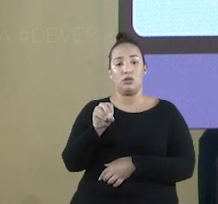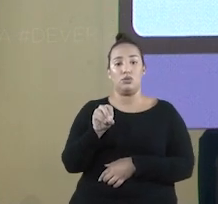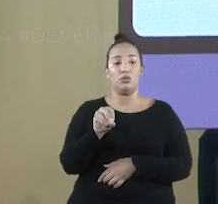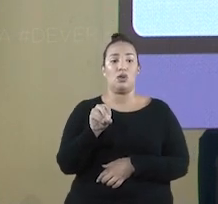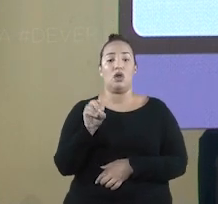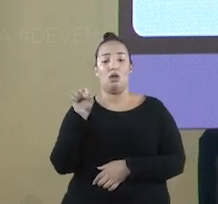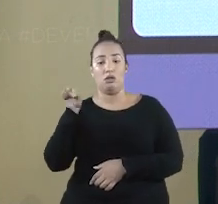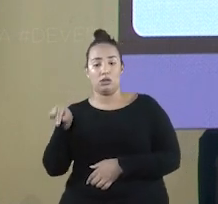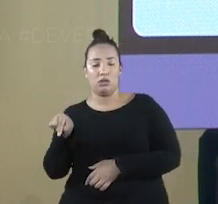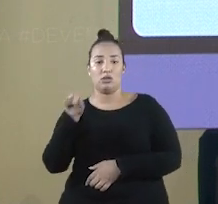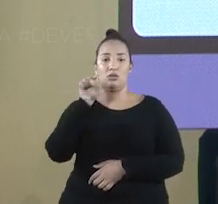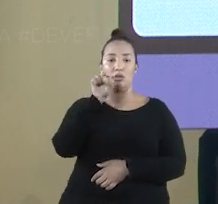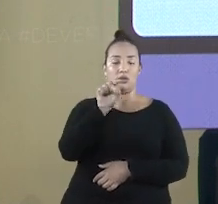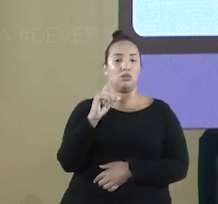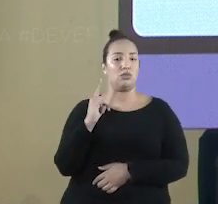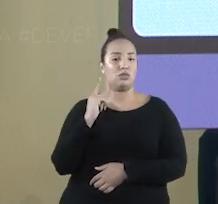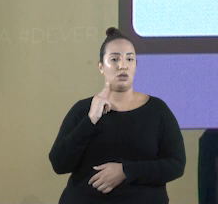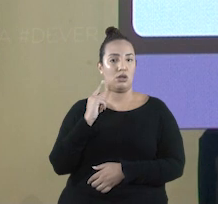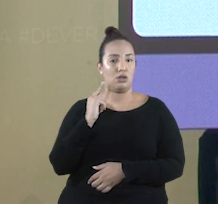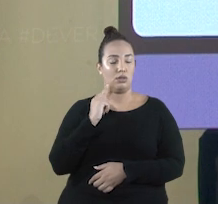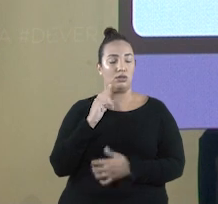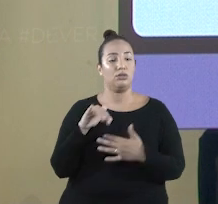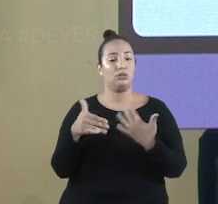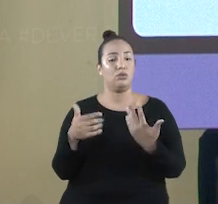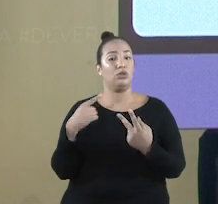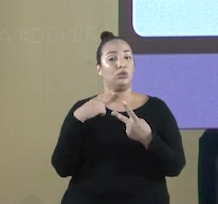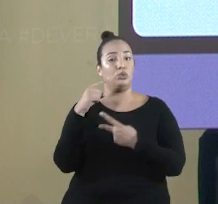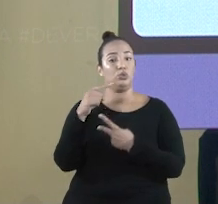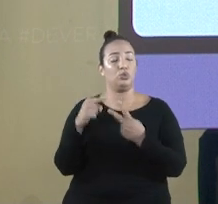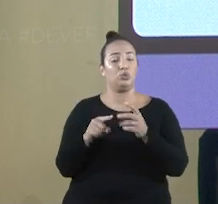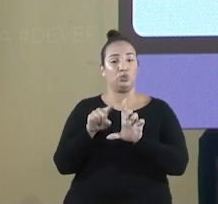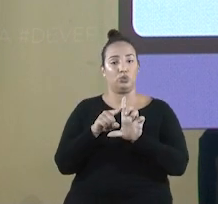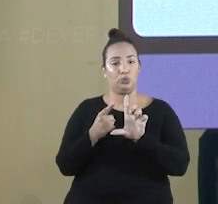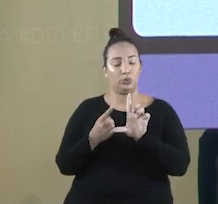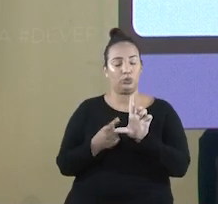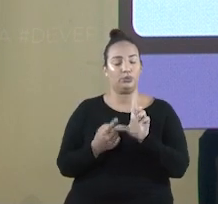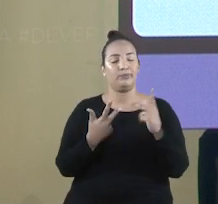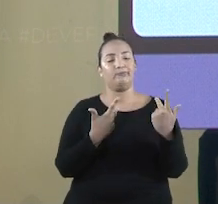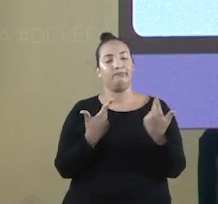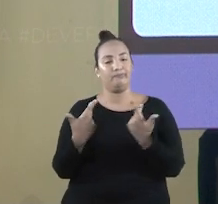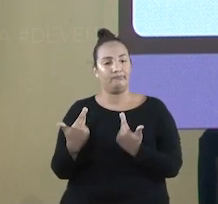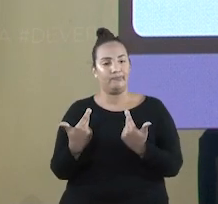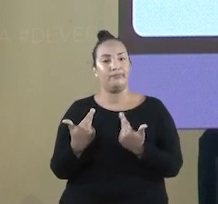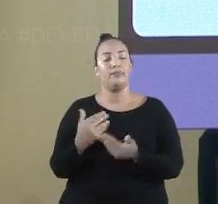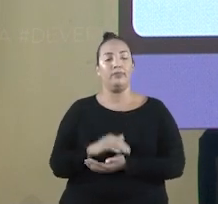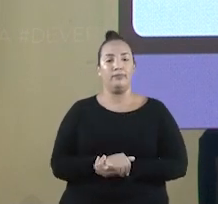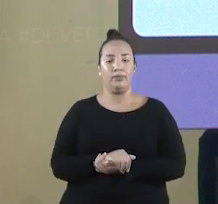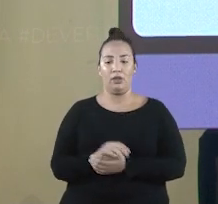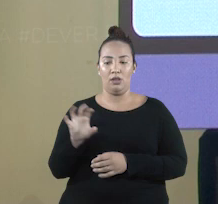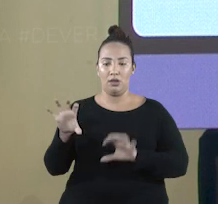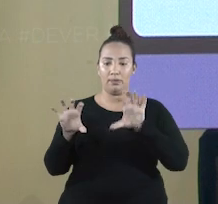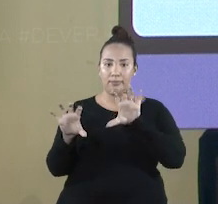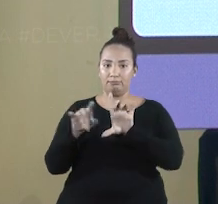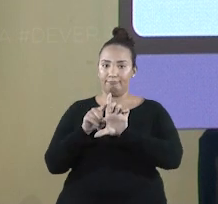reto aqui, ângulo reto aqui. Então, aqui temos dois ângulos iguais aos dois ângulos